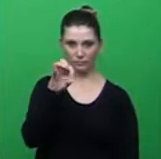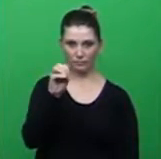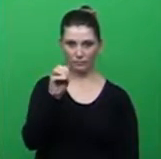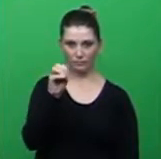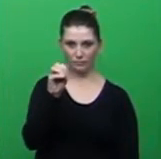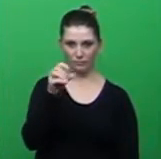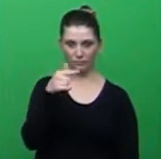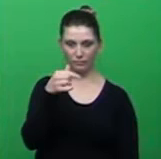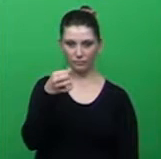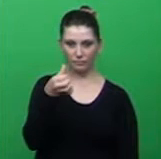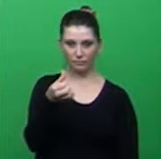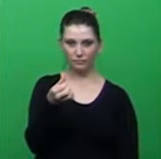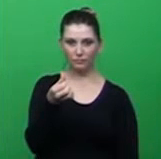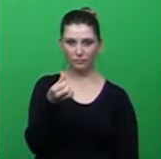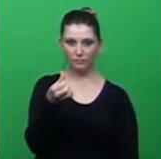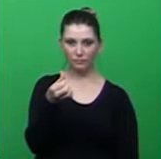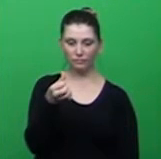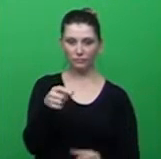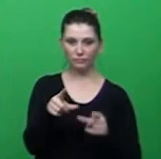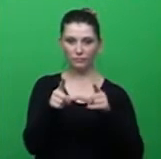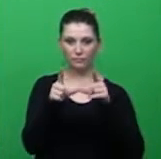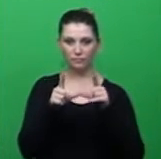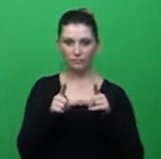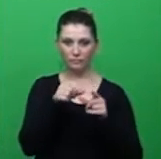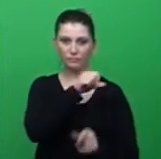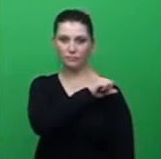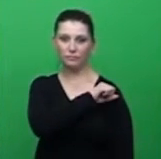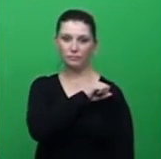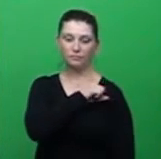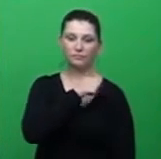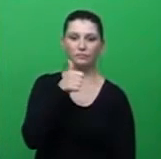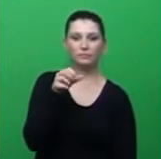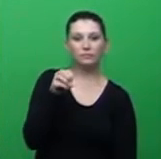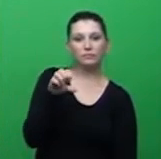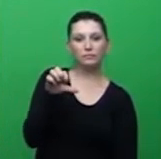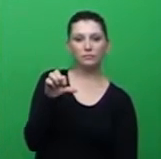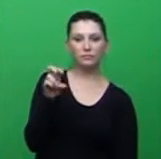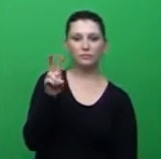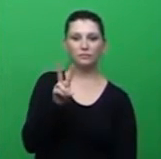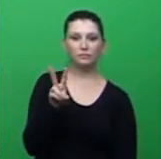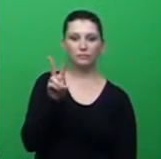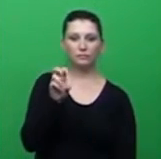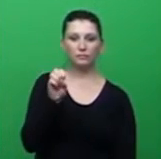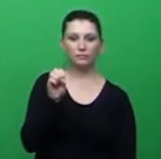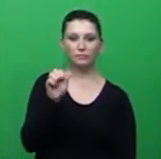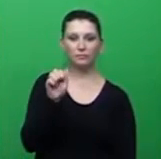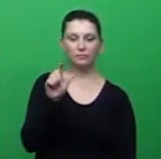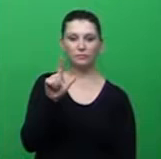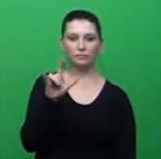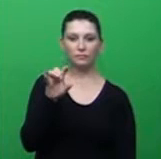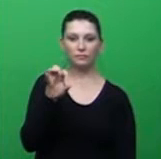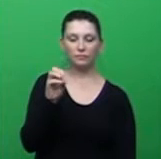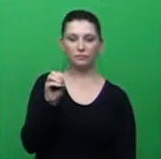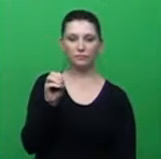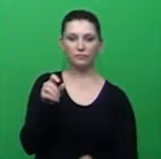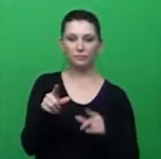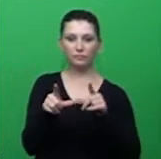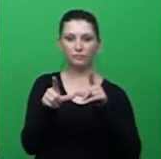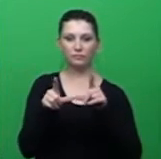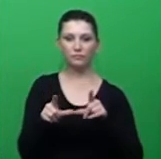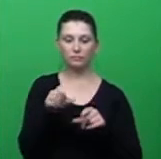10/5/2016. Expediente. Requerimento 109/2016, de autoria do vereador Salésio Lima. Requerimento